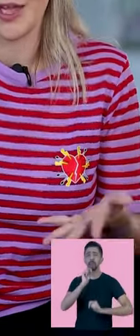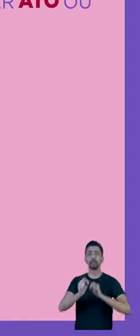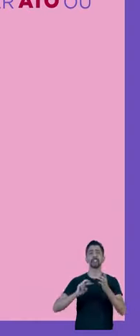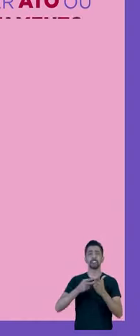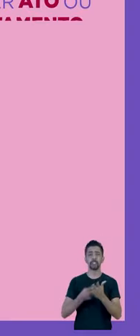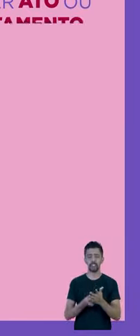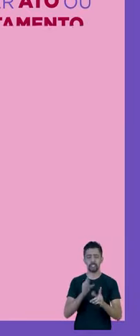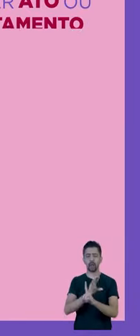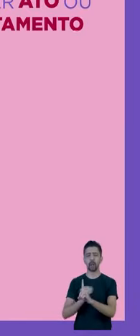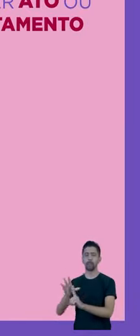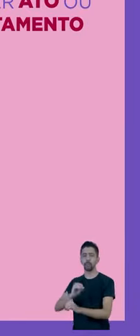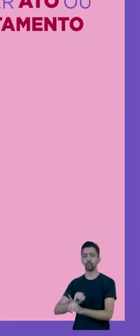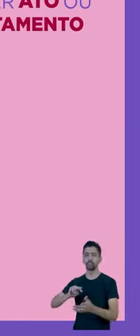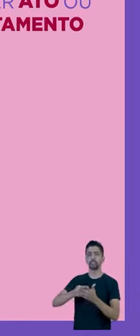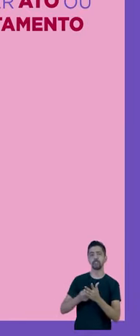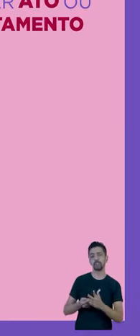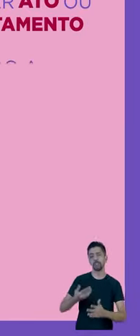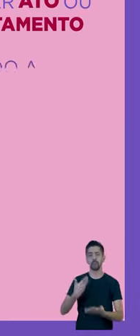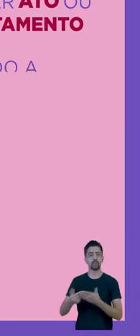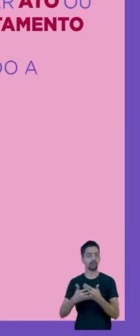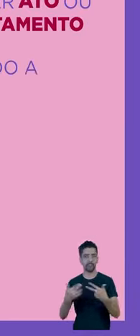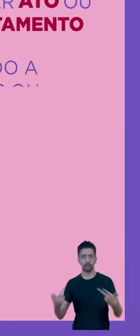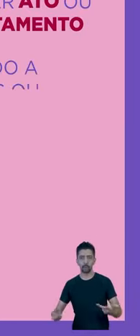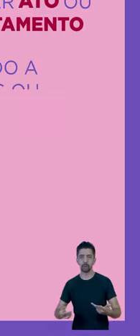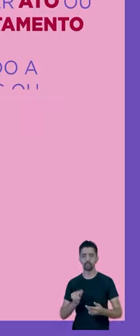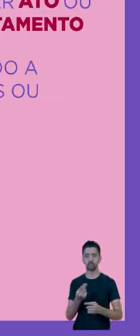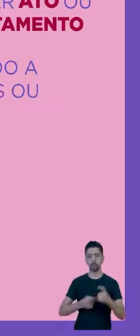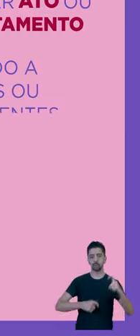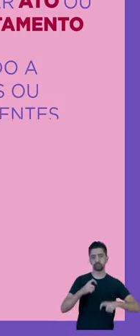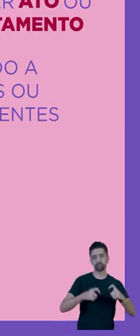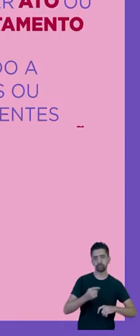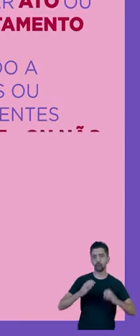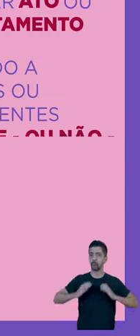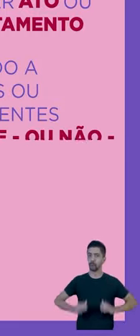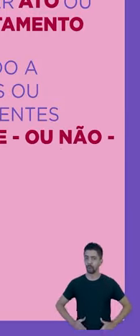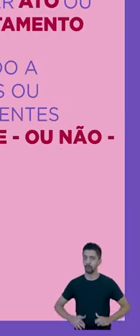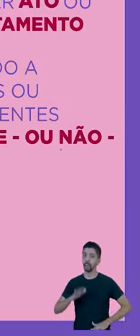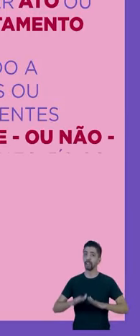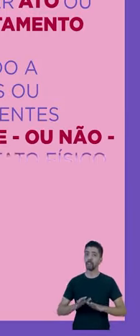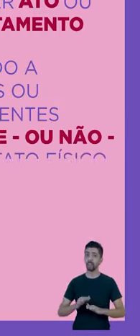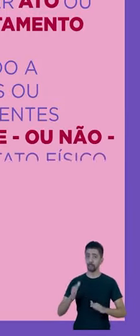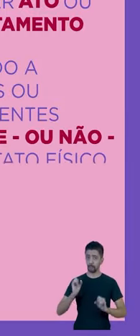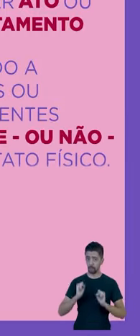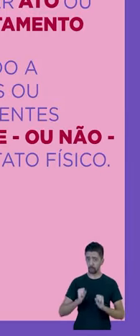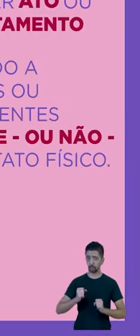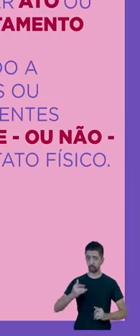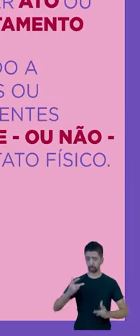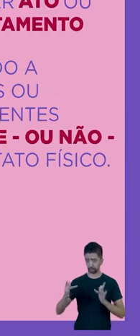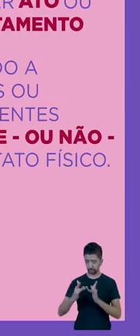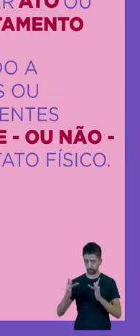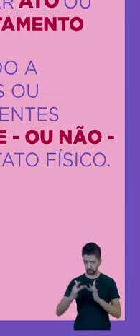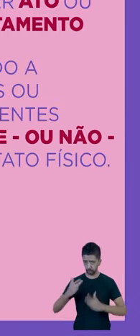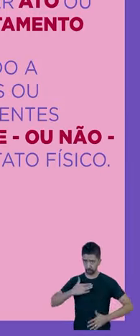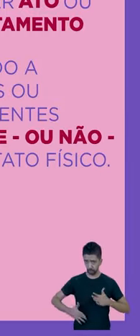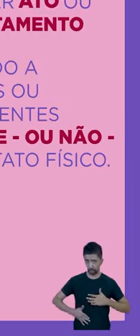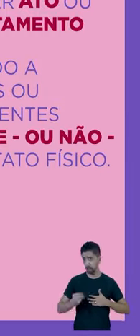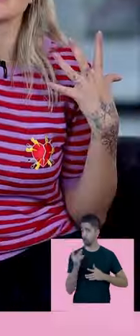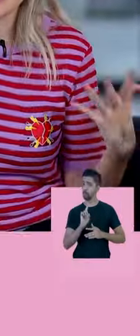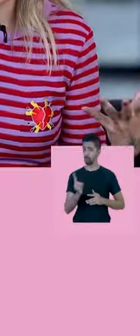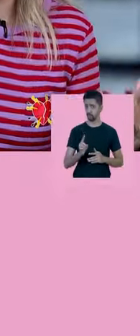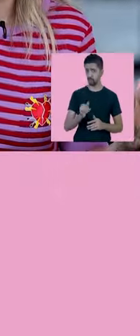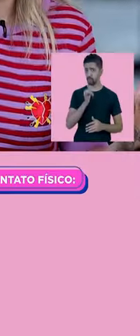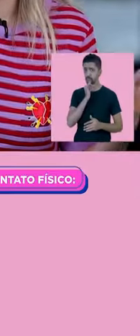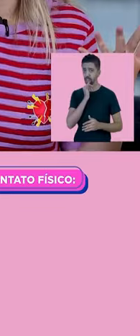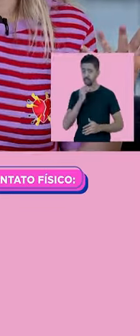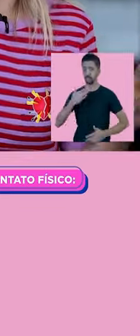infantil. É qualquer ato ou comportamento sexual destinado a crianças e adolescentes que pode ou não ter contato físico.